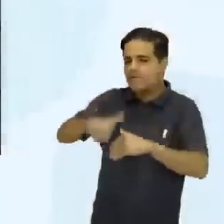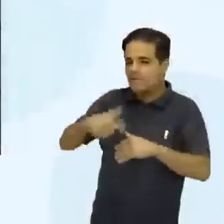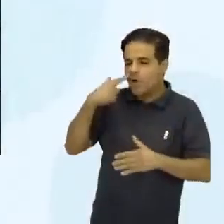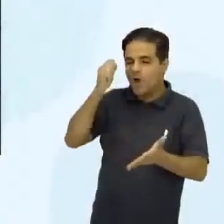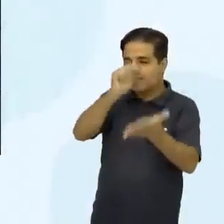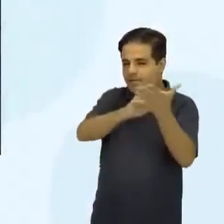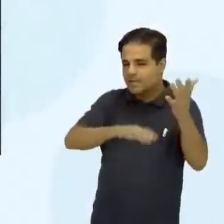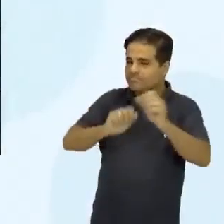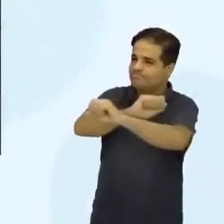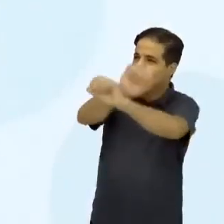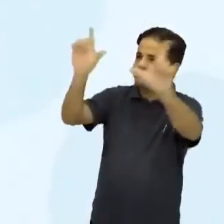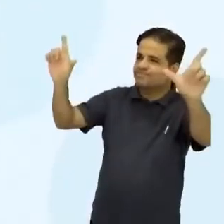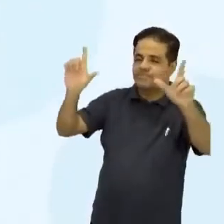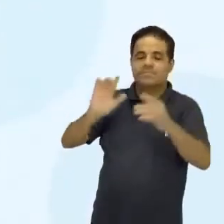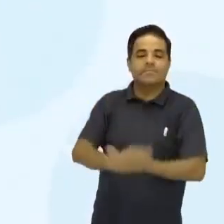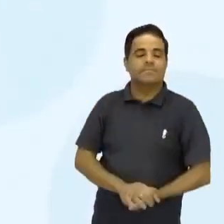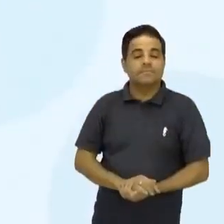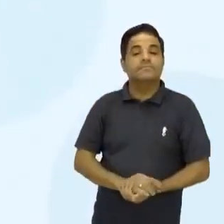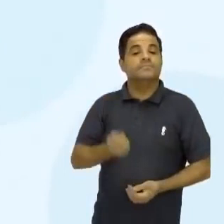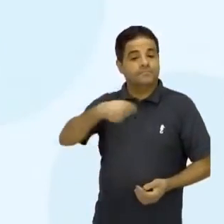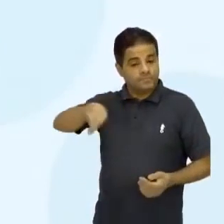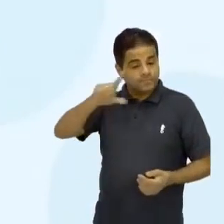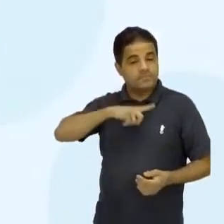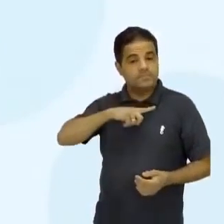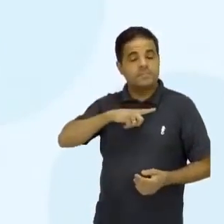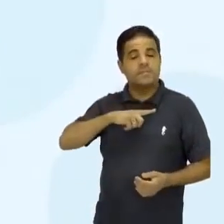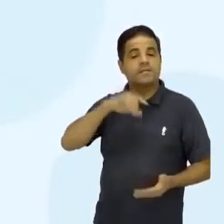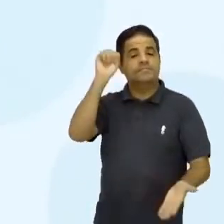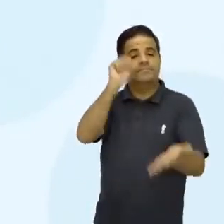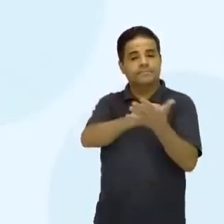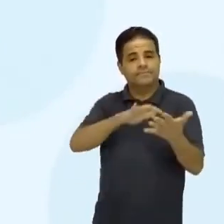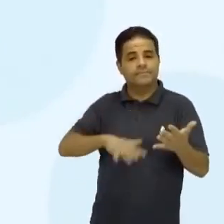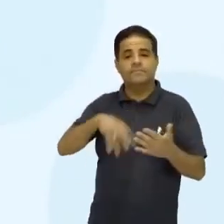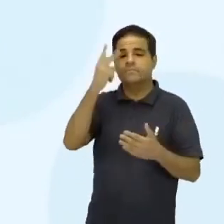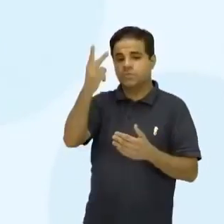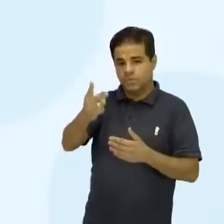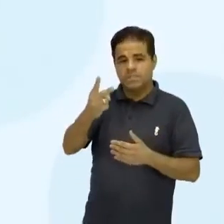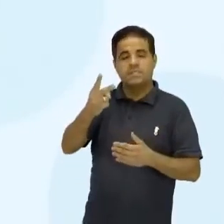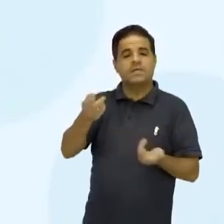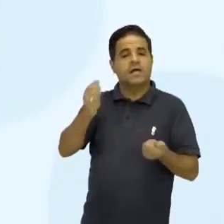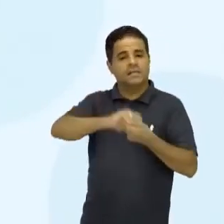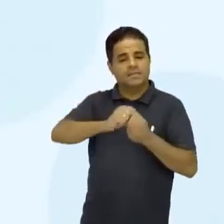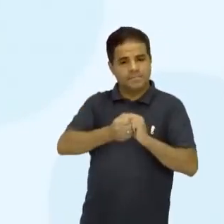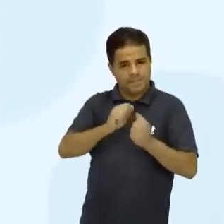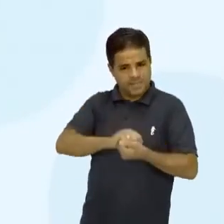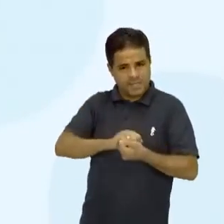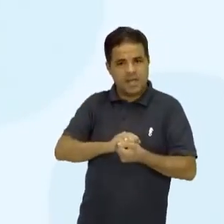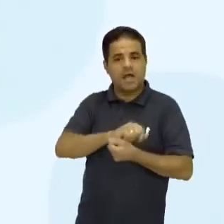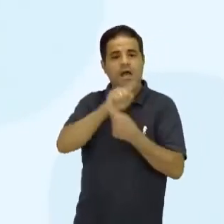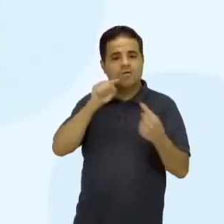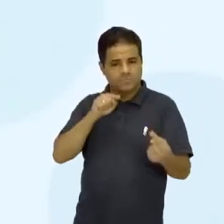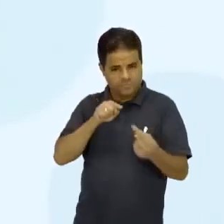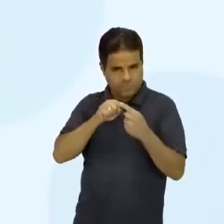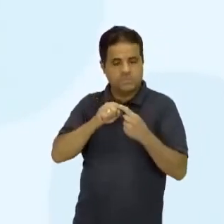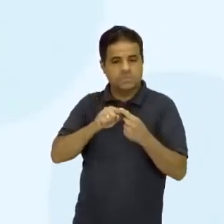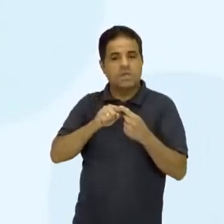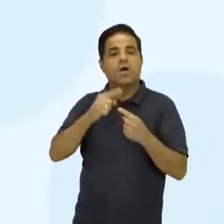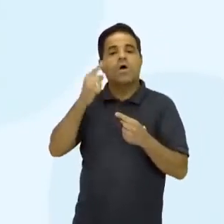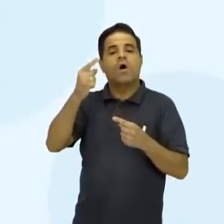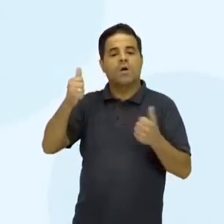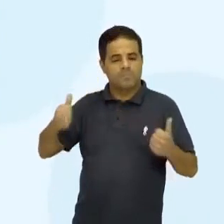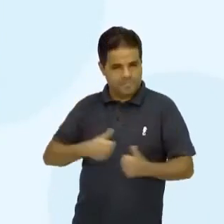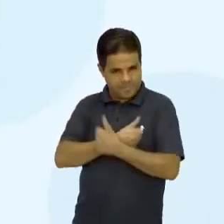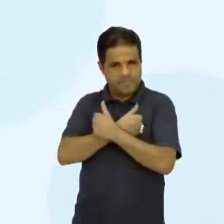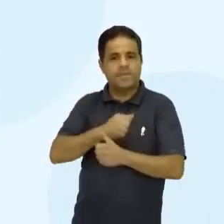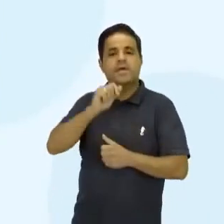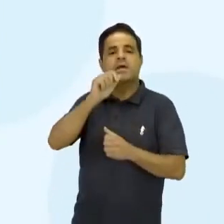atividade. Pode colocar para eles. Então, a gente tem lá, ó, a atividade 2 adaptada. A gente está falando ainda de função de primeiro grau, y igual